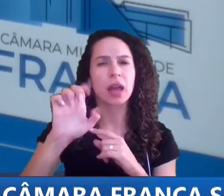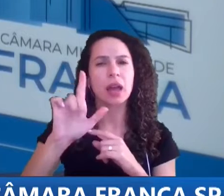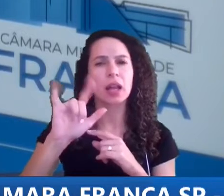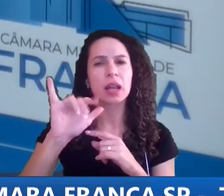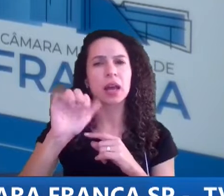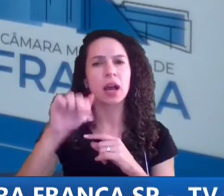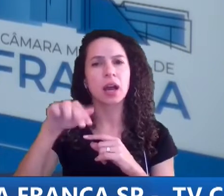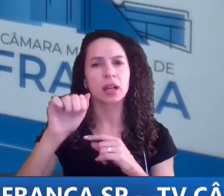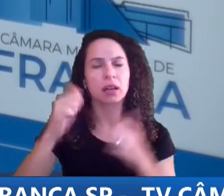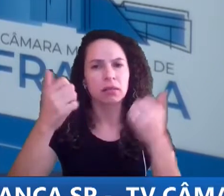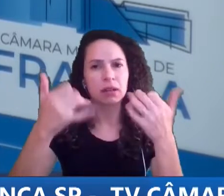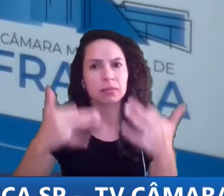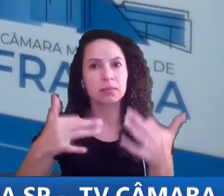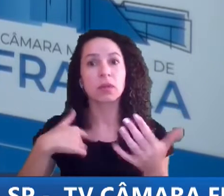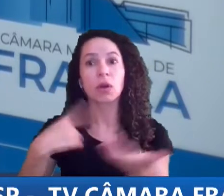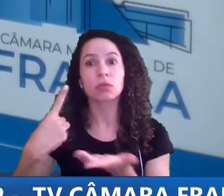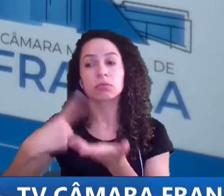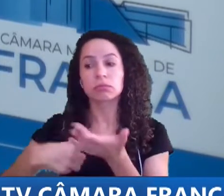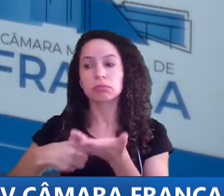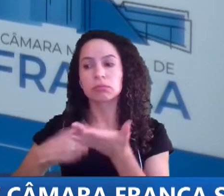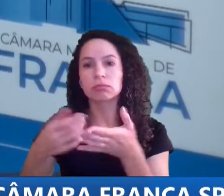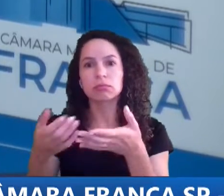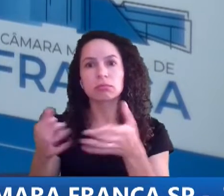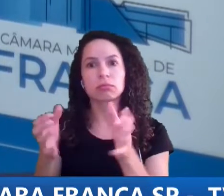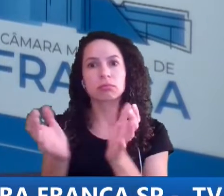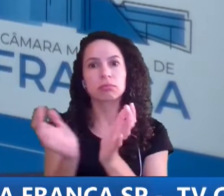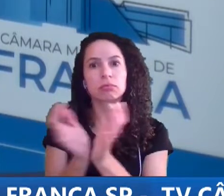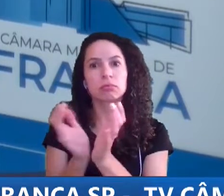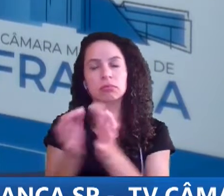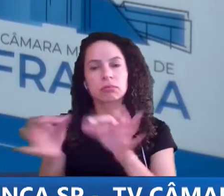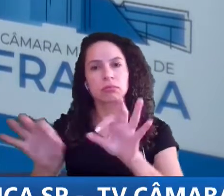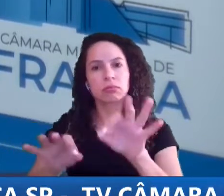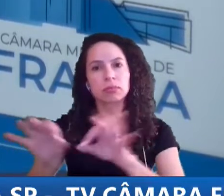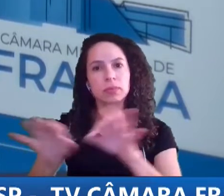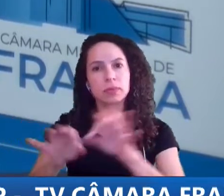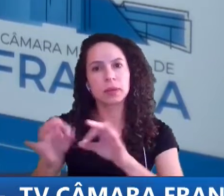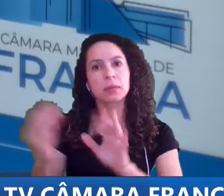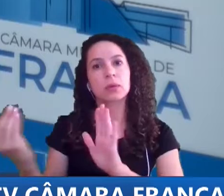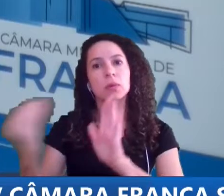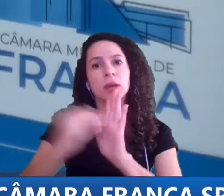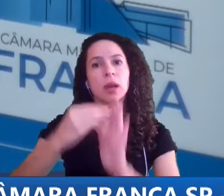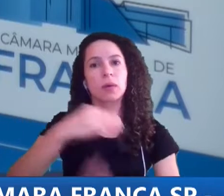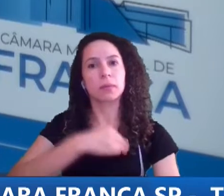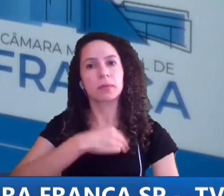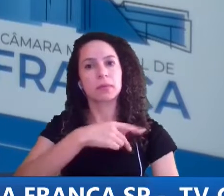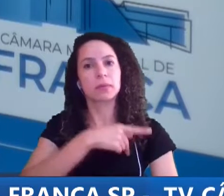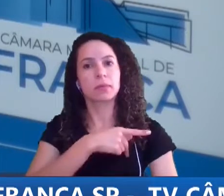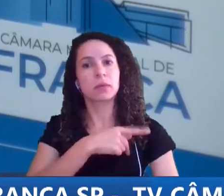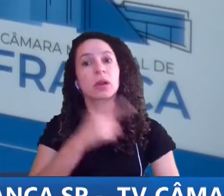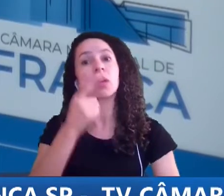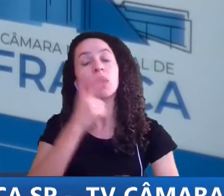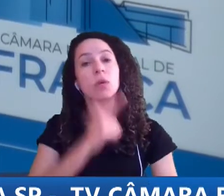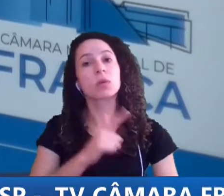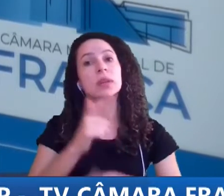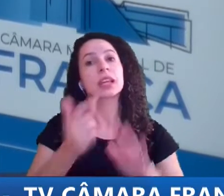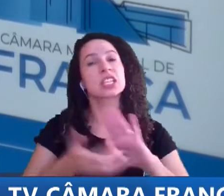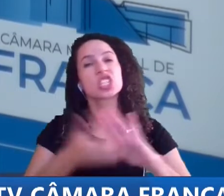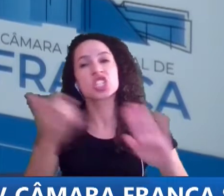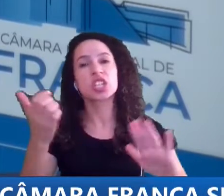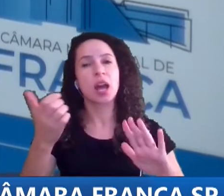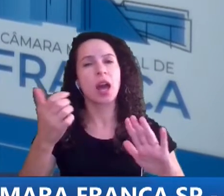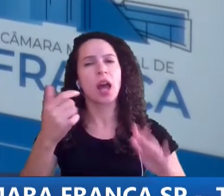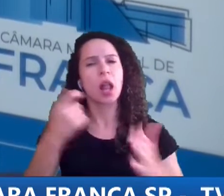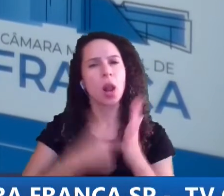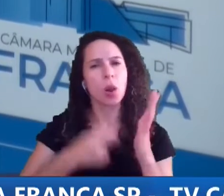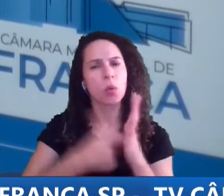de cooperação para colocar no horizonte e no radar do Ministério Público o trabalho infantil, o combate ao trabalho